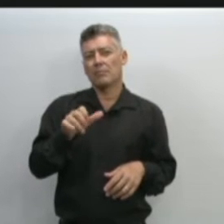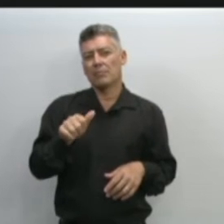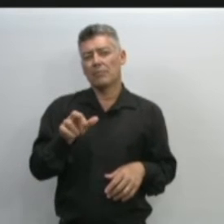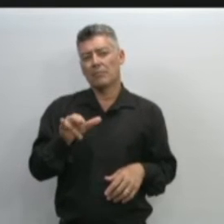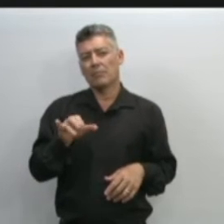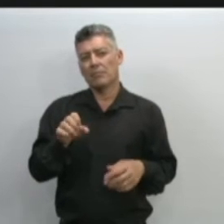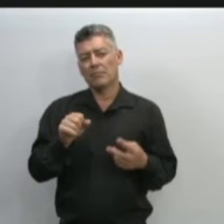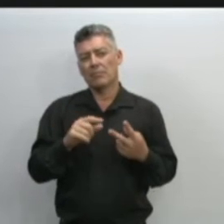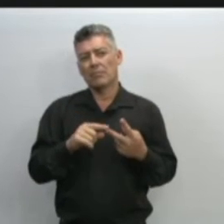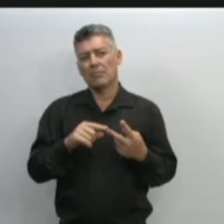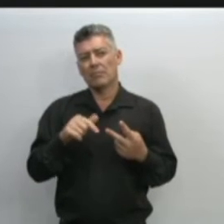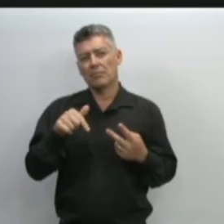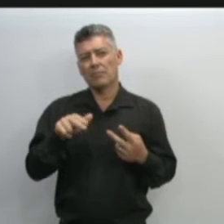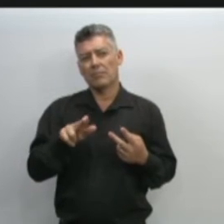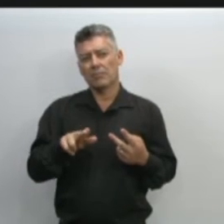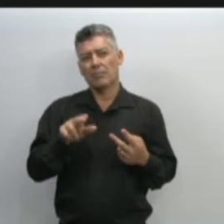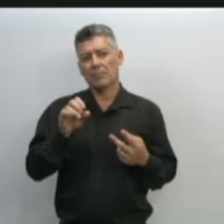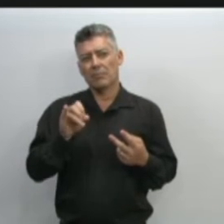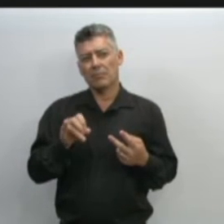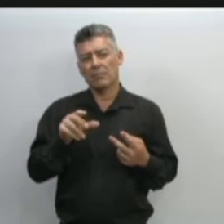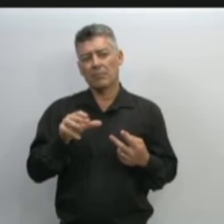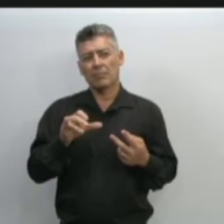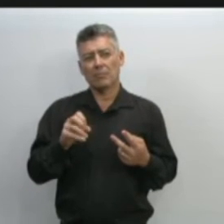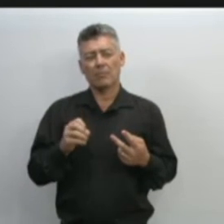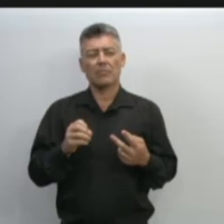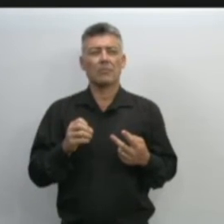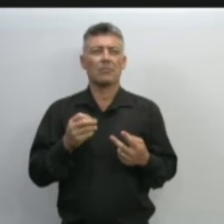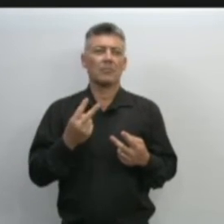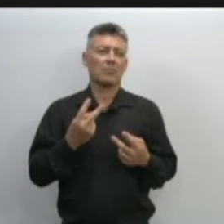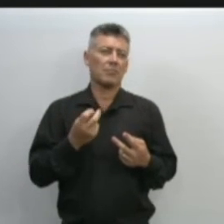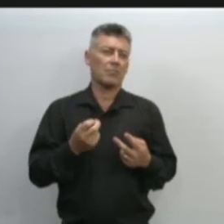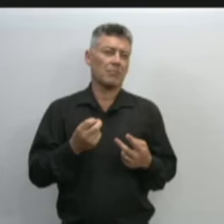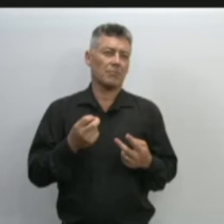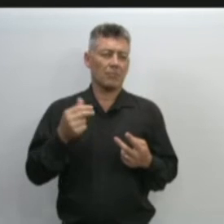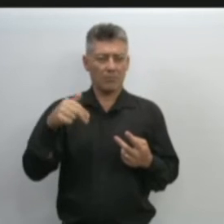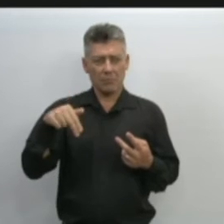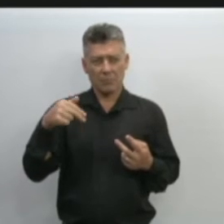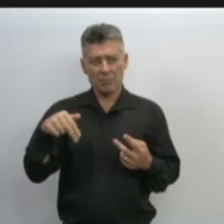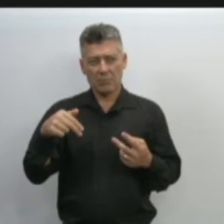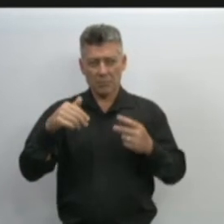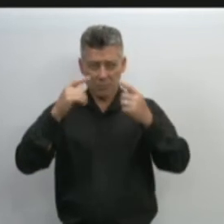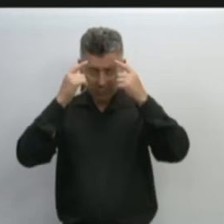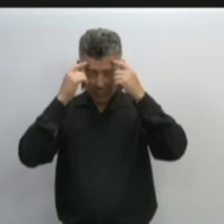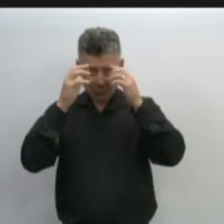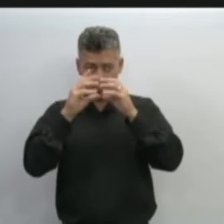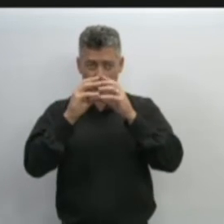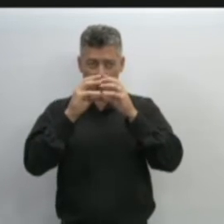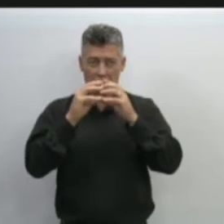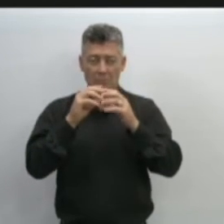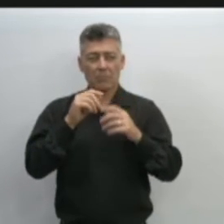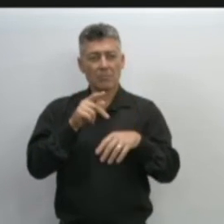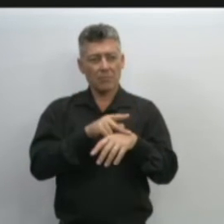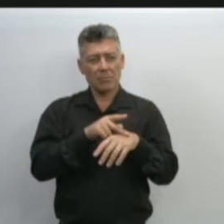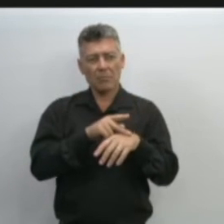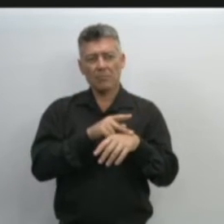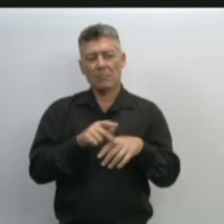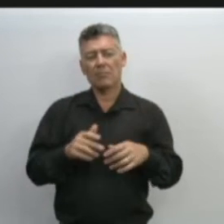Palmares, mês do dia 20 de novembro, do Dia Internacional da Consciência Negra, e a gente,